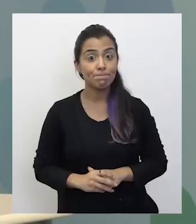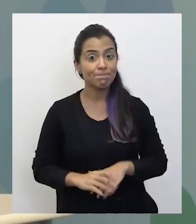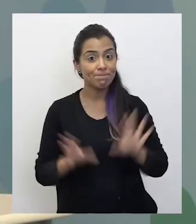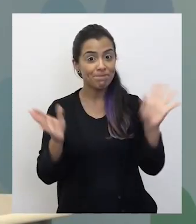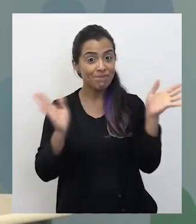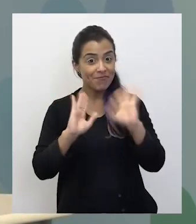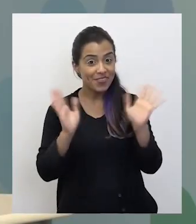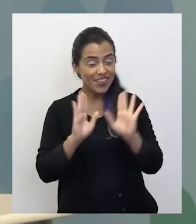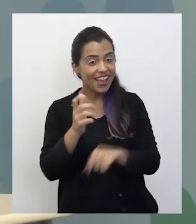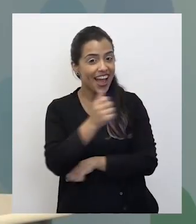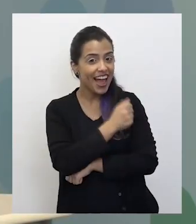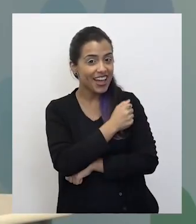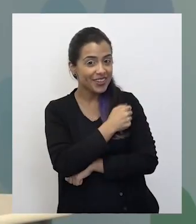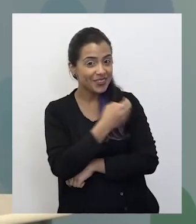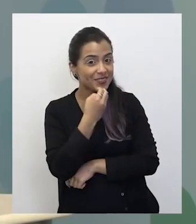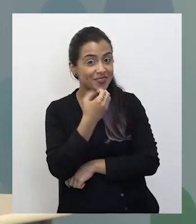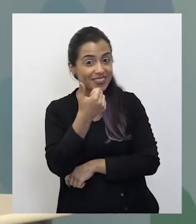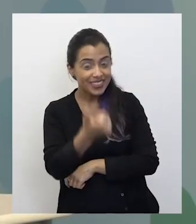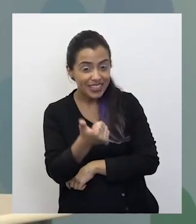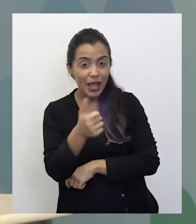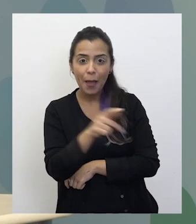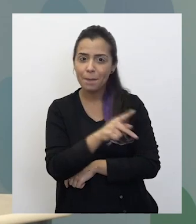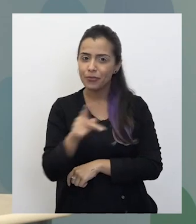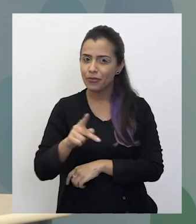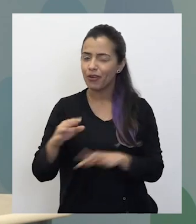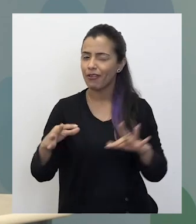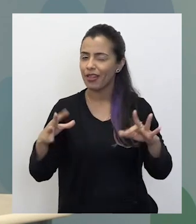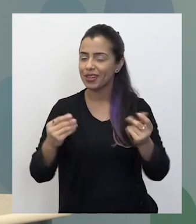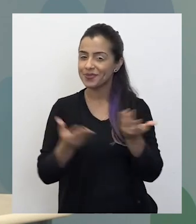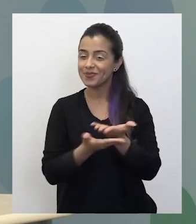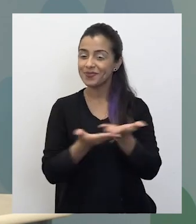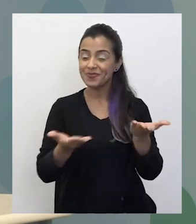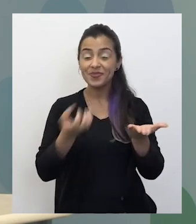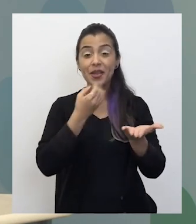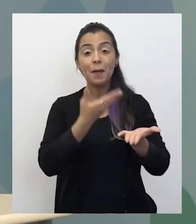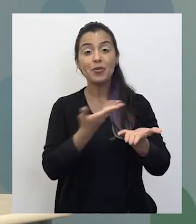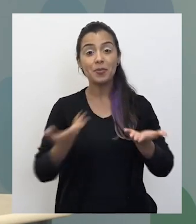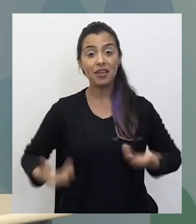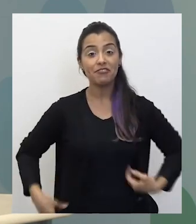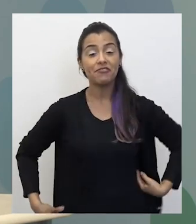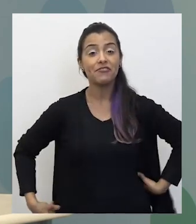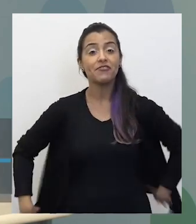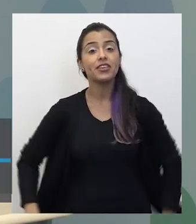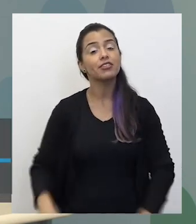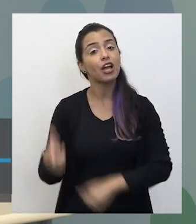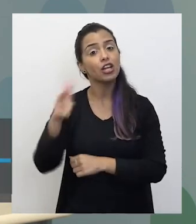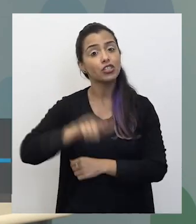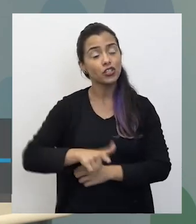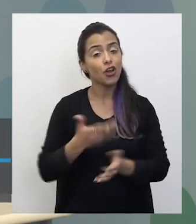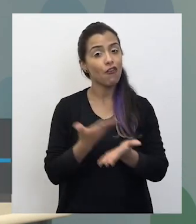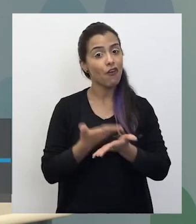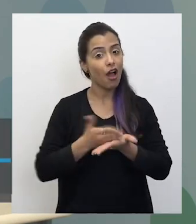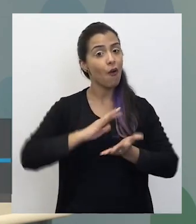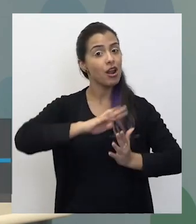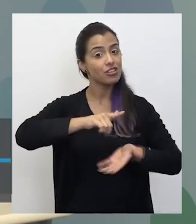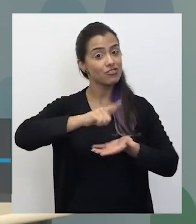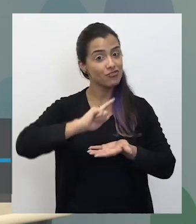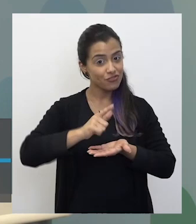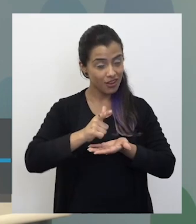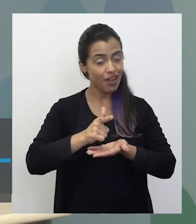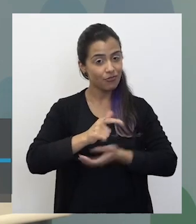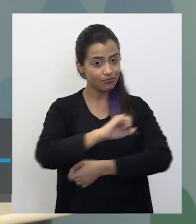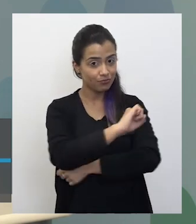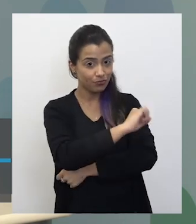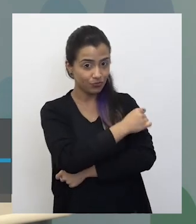Olá, alunos, alunas, professores, PCNPs, sejam todos muito bem-vindos a mais uma aula de Geografia do 8º ano